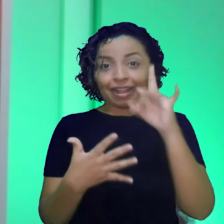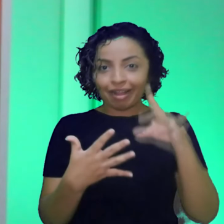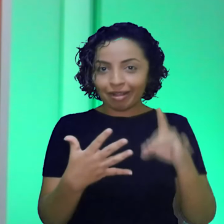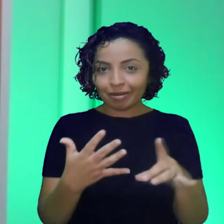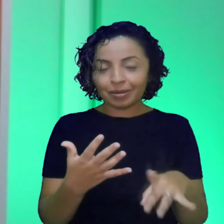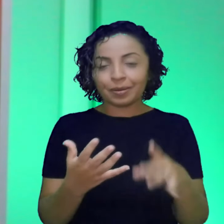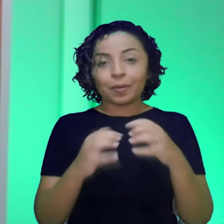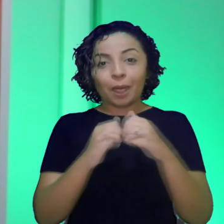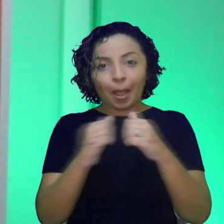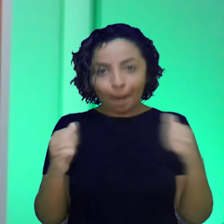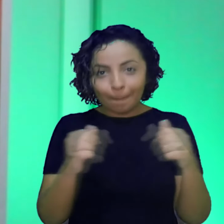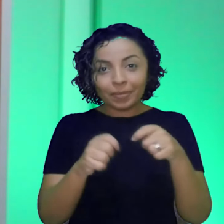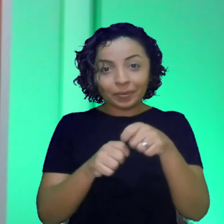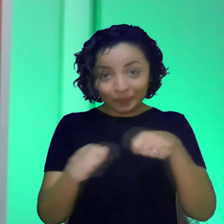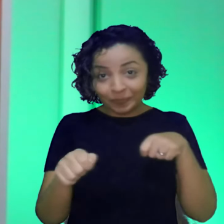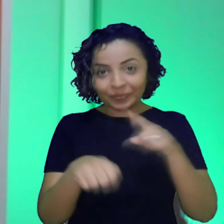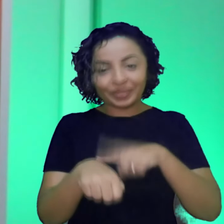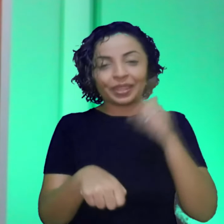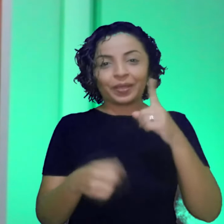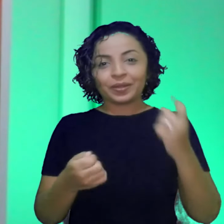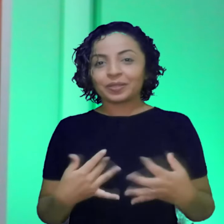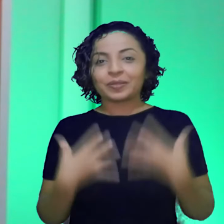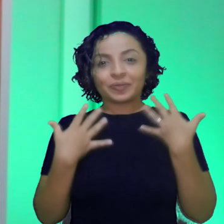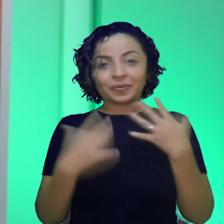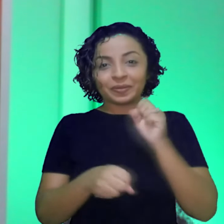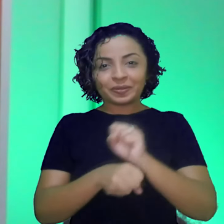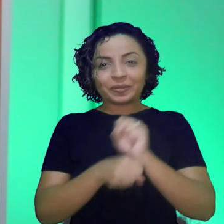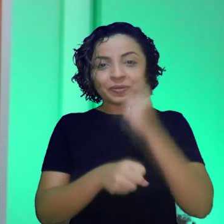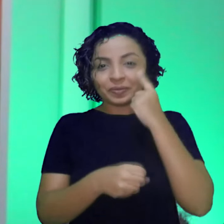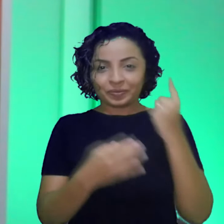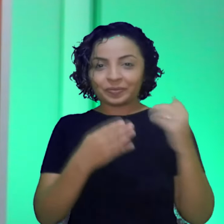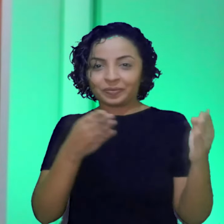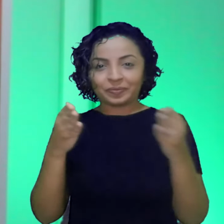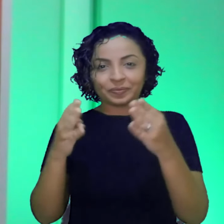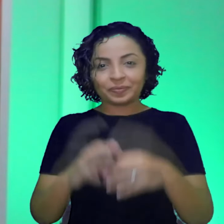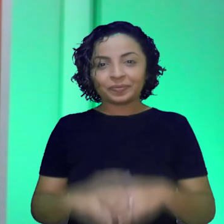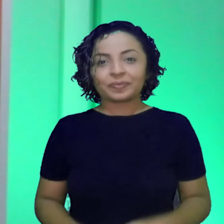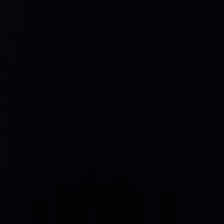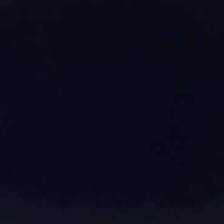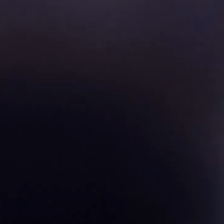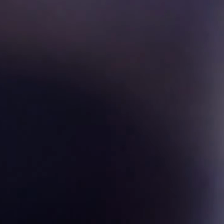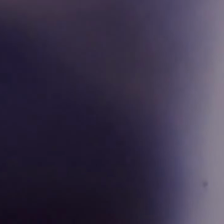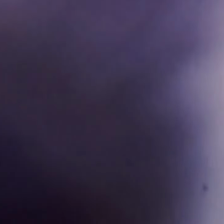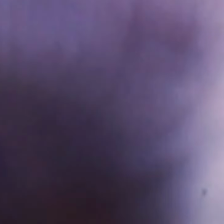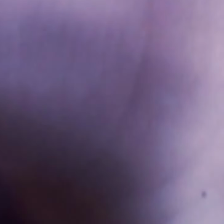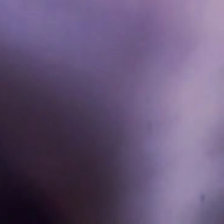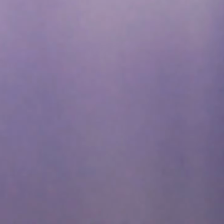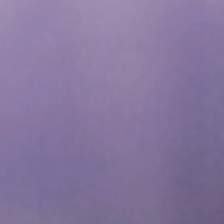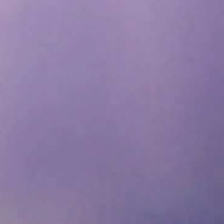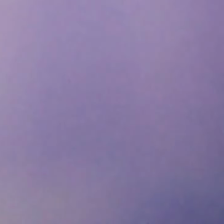desses livros, vamos abrir e ver as surpresas que nos aguardam logo depois da vinheta. Se liga aí.